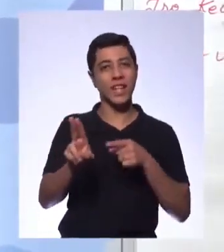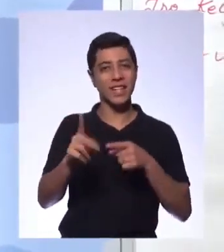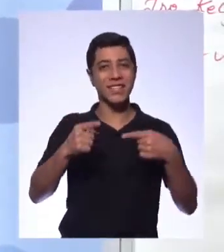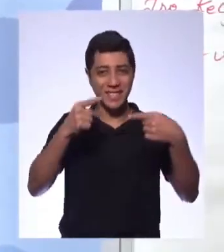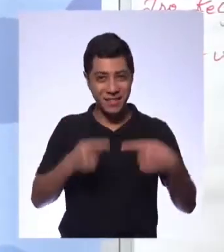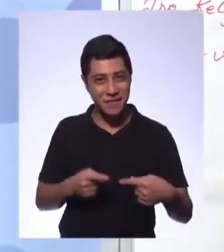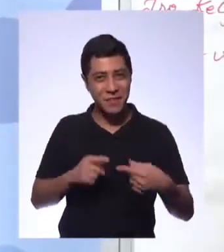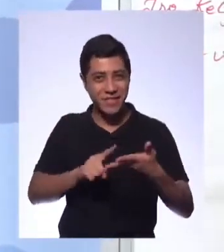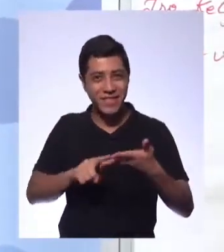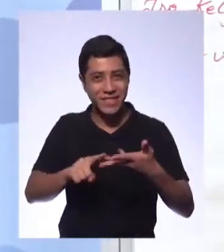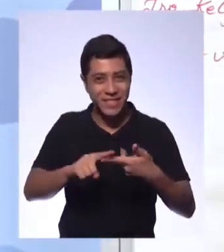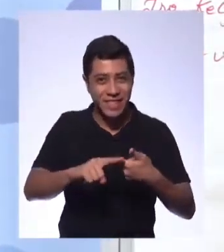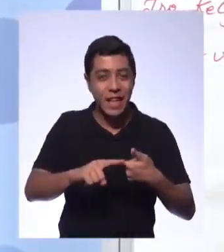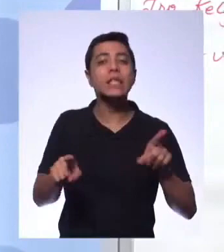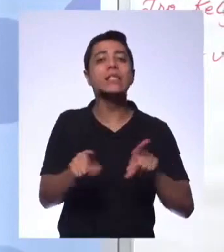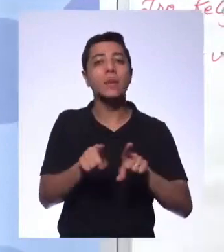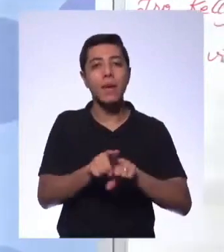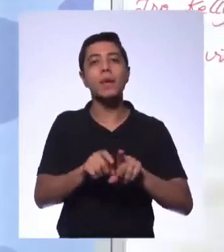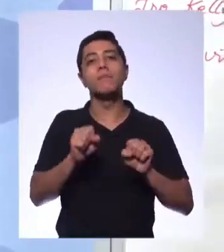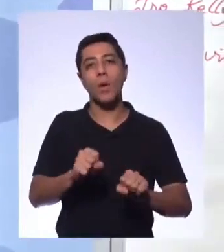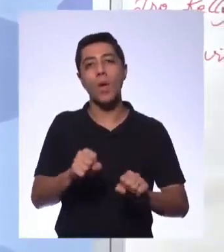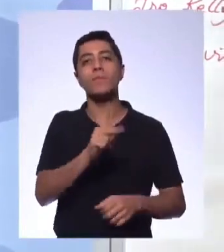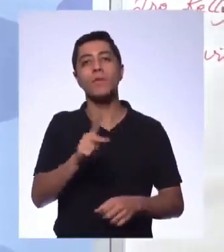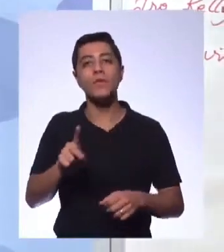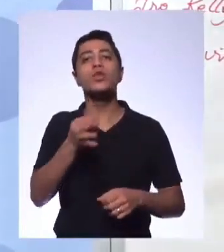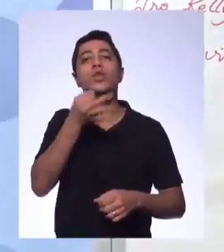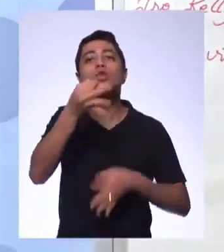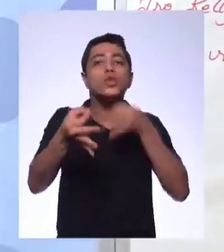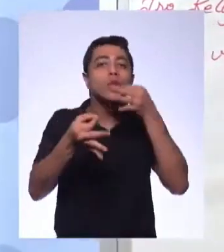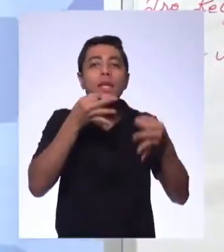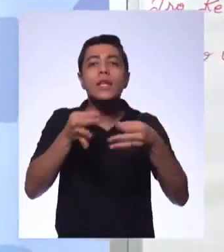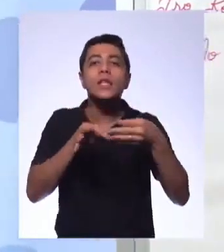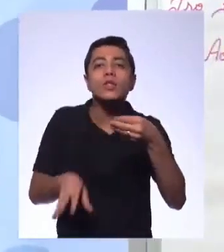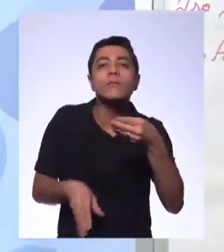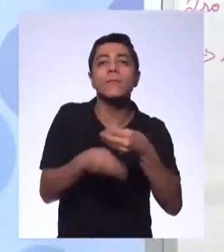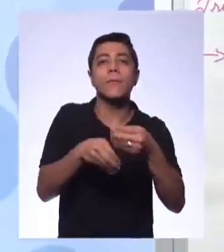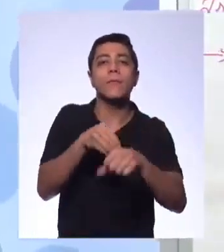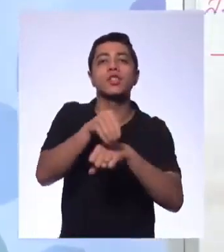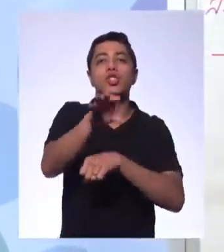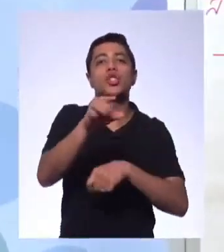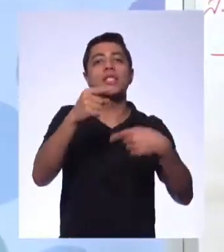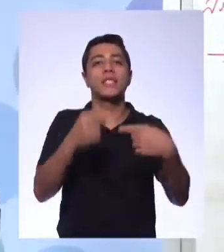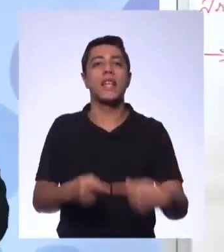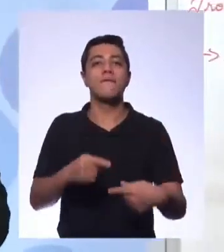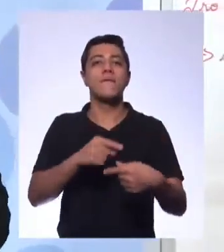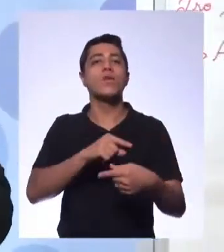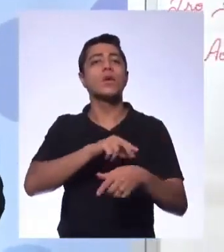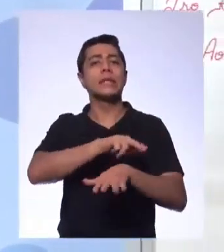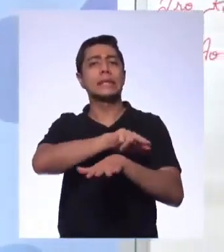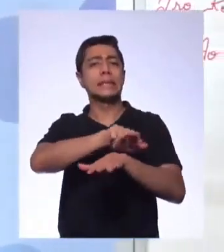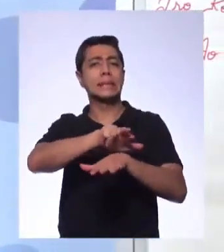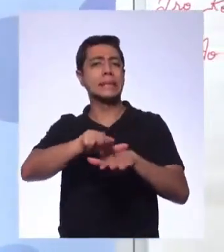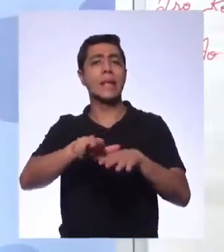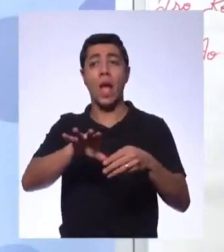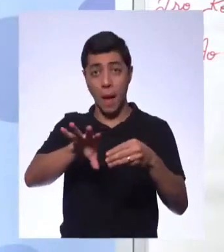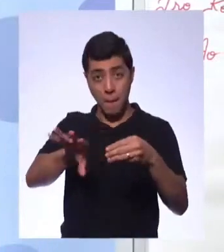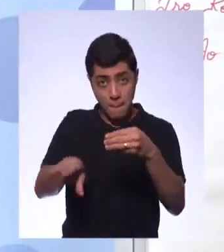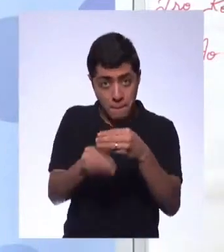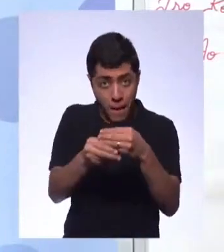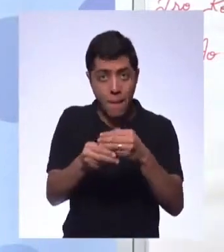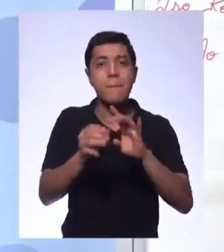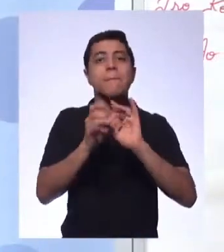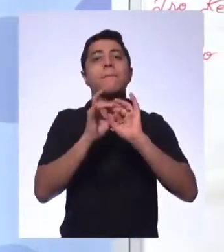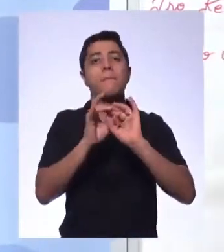aqui, como ele também pode sugerir outros desafios, né, outras atividades que ele tenha pensado. Então, lembre-se, o professor sempre tem